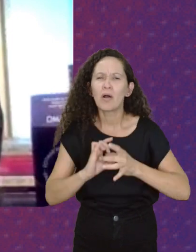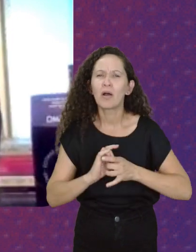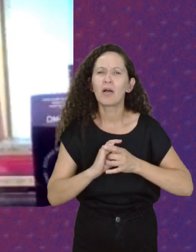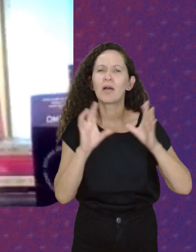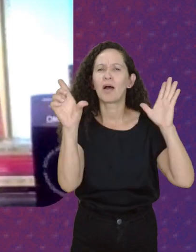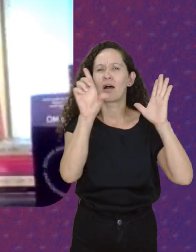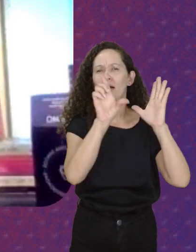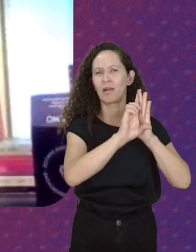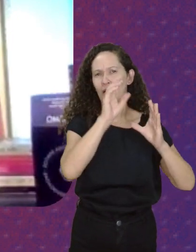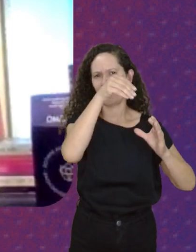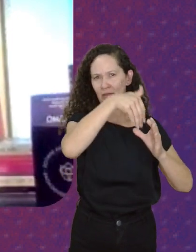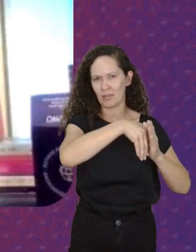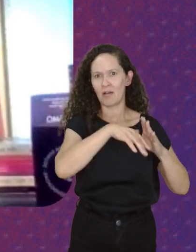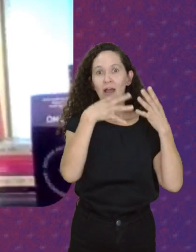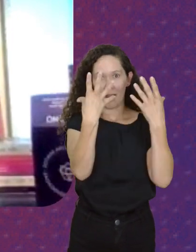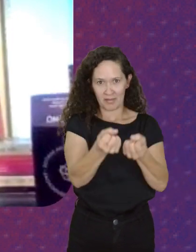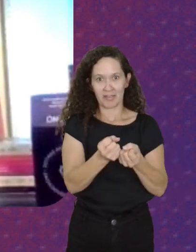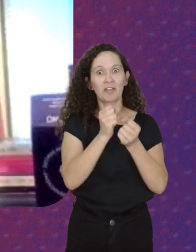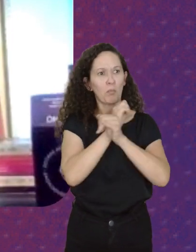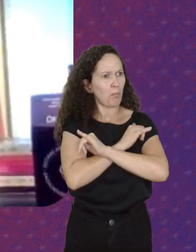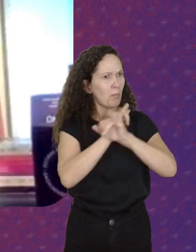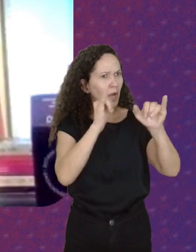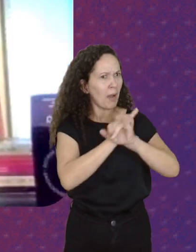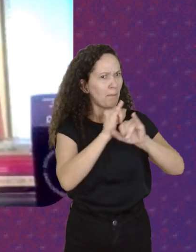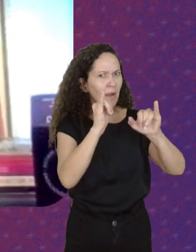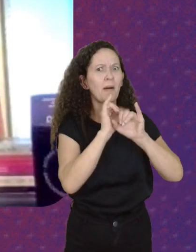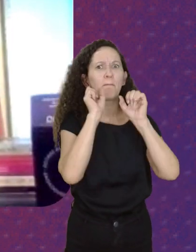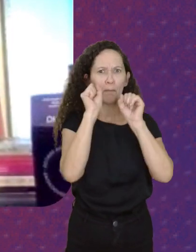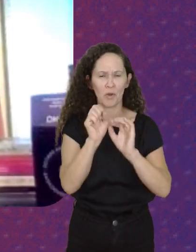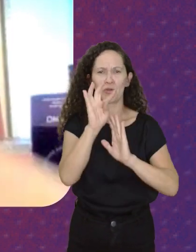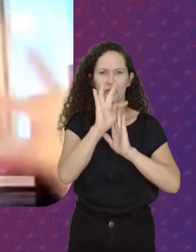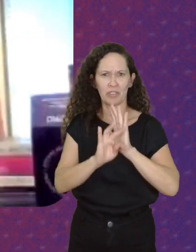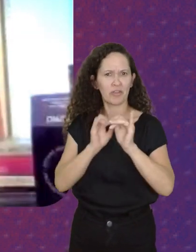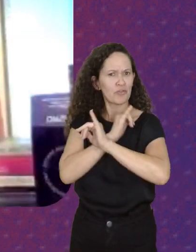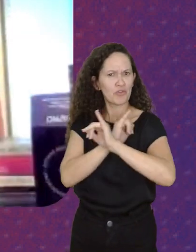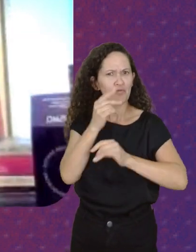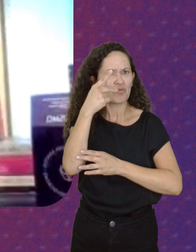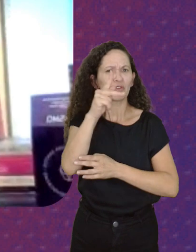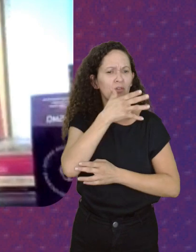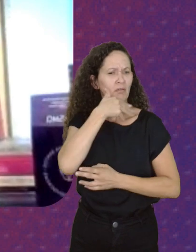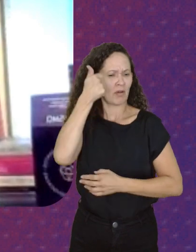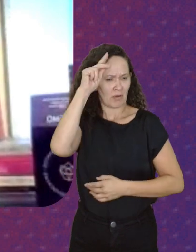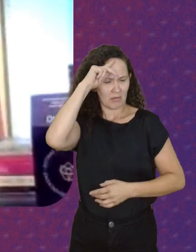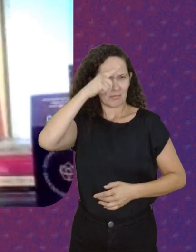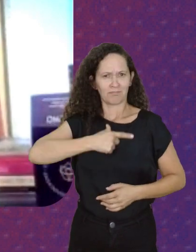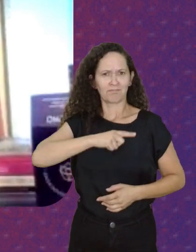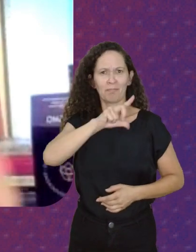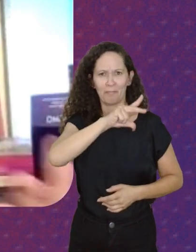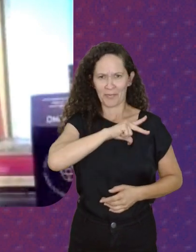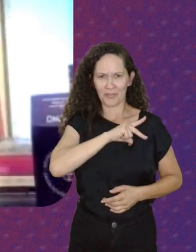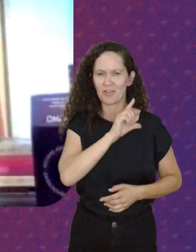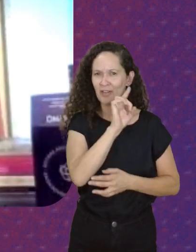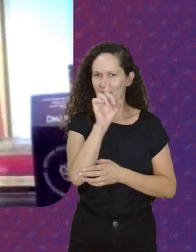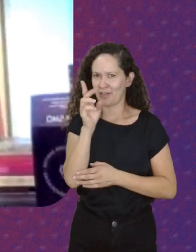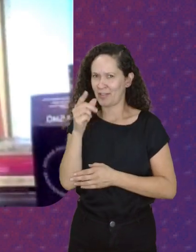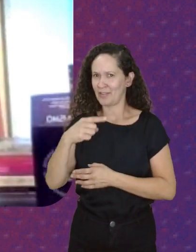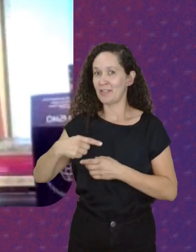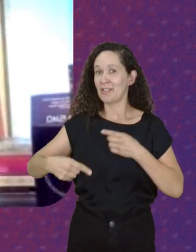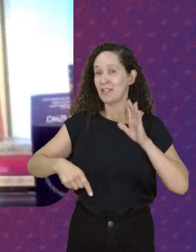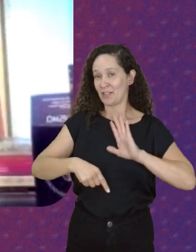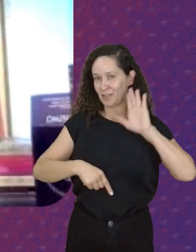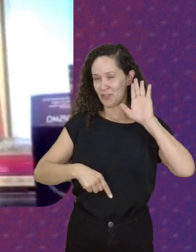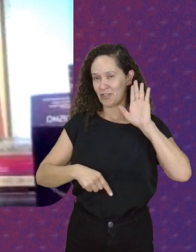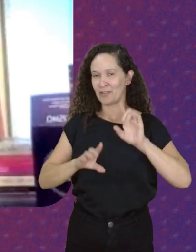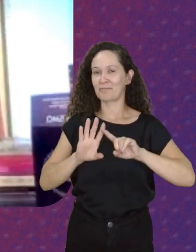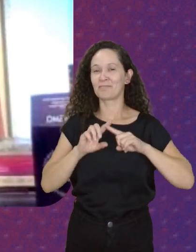legislação eleitoral, ela prevê que você pode impulsionar conteúdo em que você divulgue as suas qualidades pessoais. Né? Nesses casos, quando de